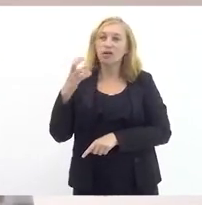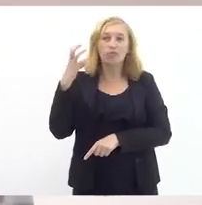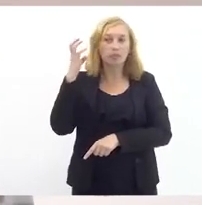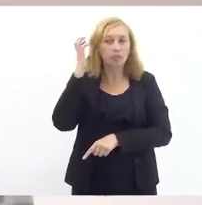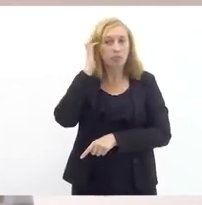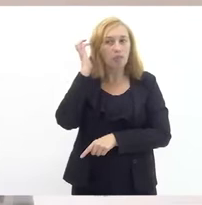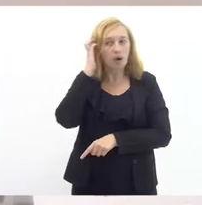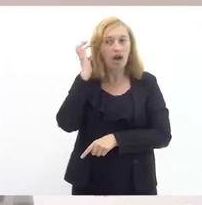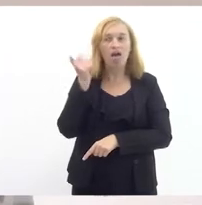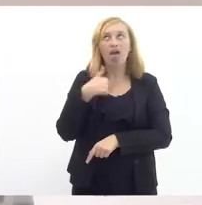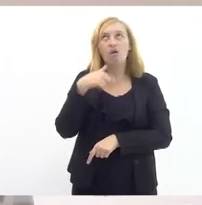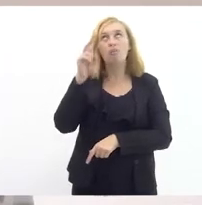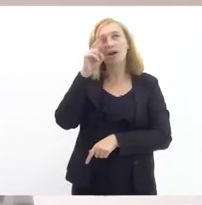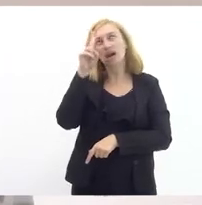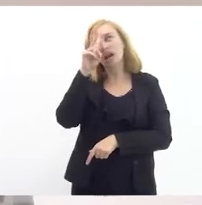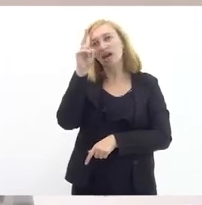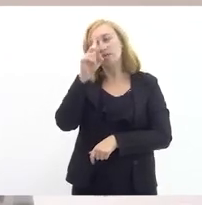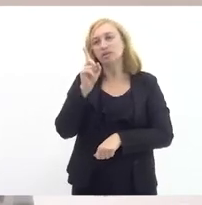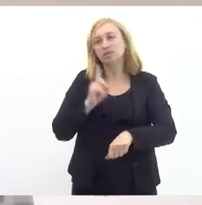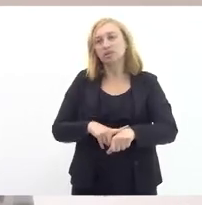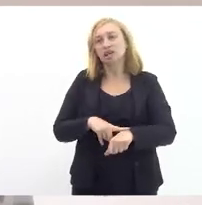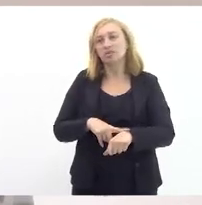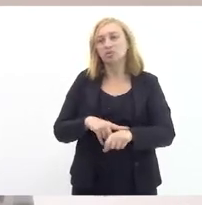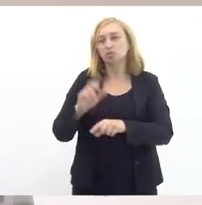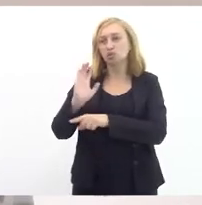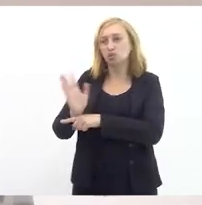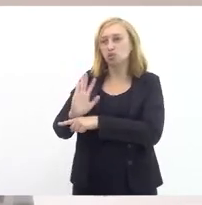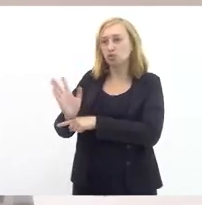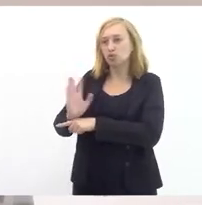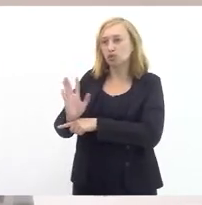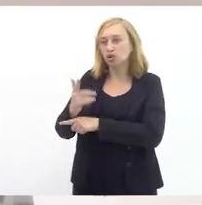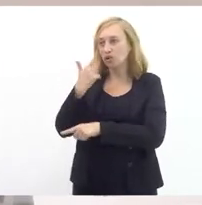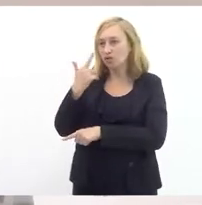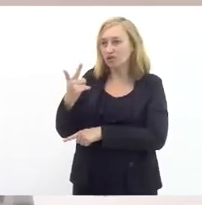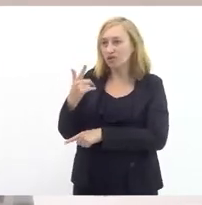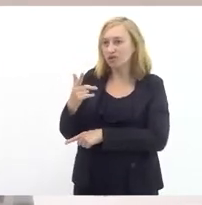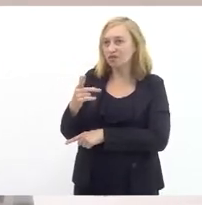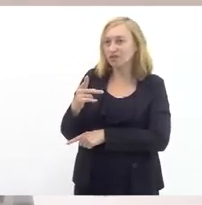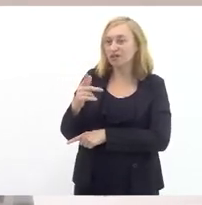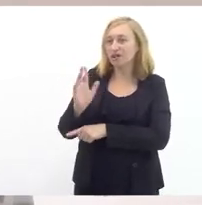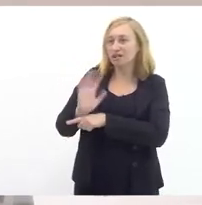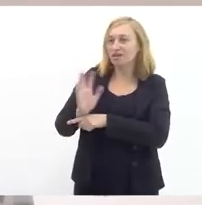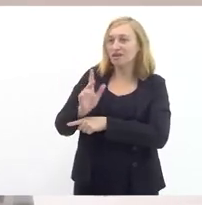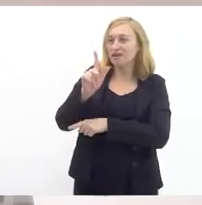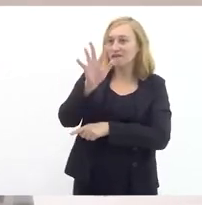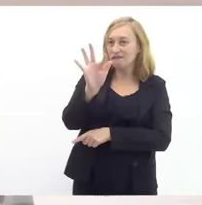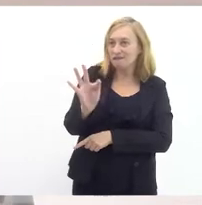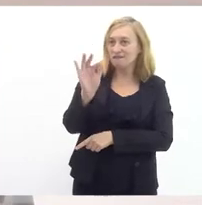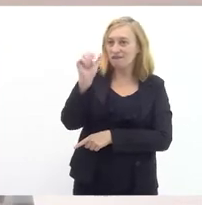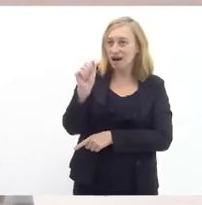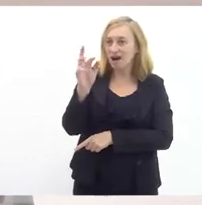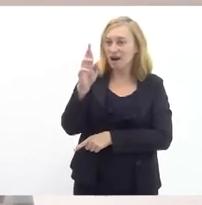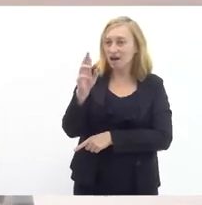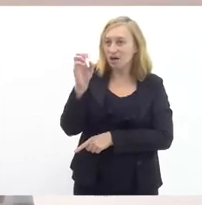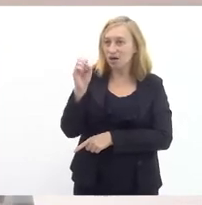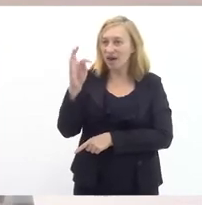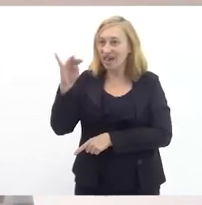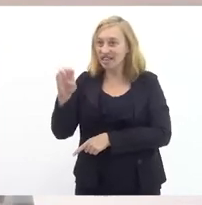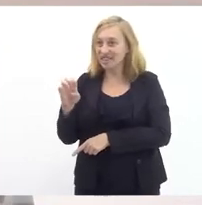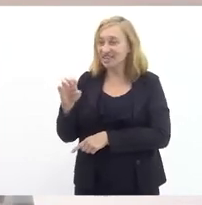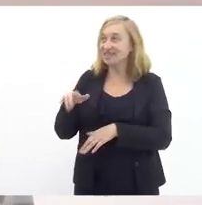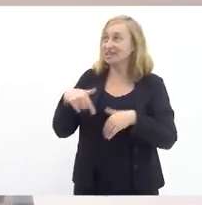Eu me lembro do tempo dos meus filmes, que eu via filme de faroeste. Daqui a pouco vai ser por